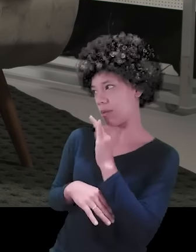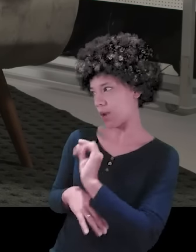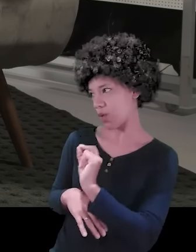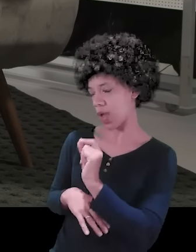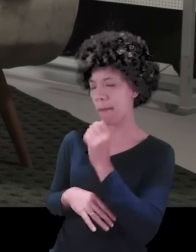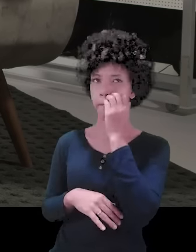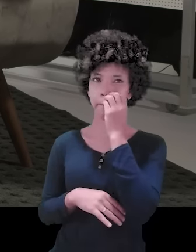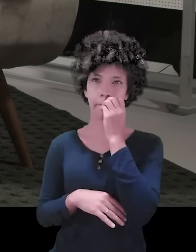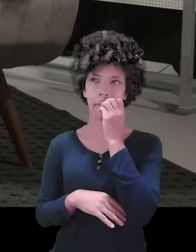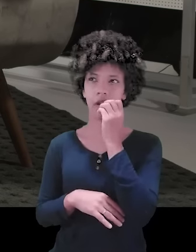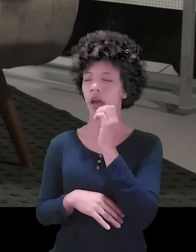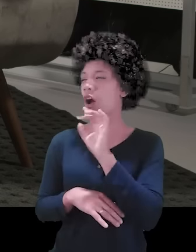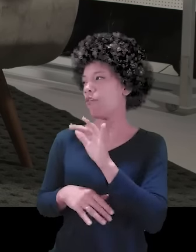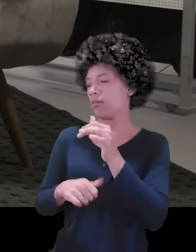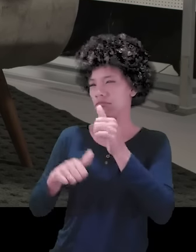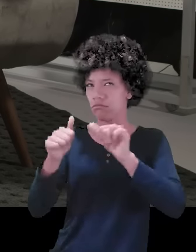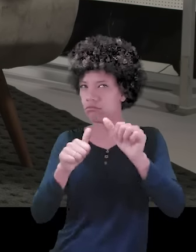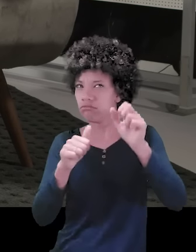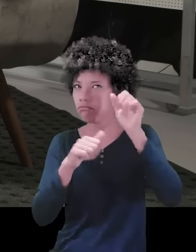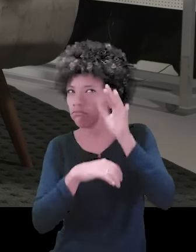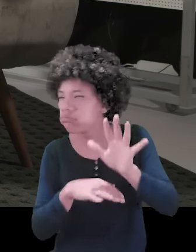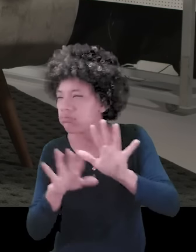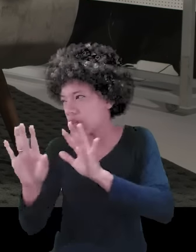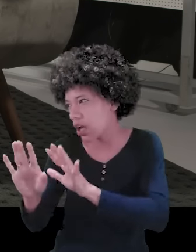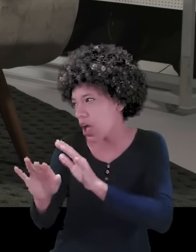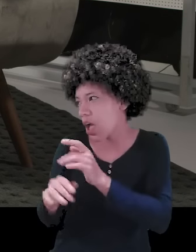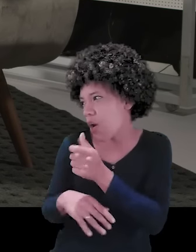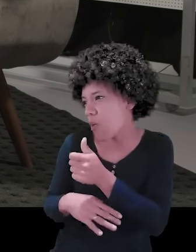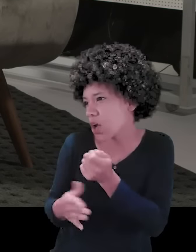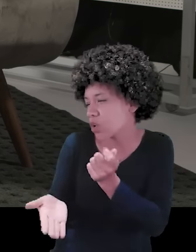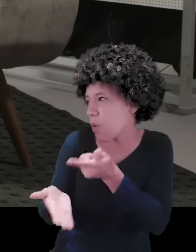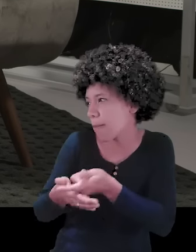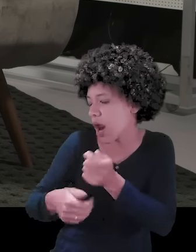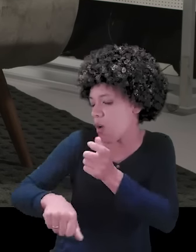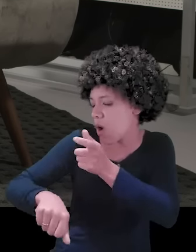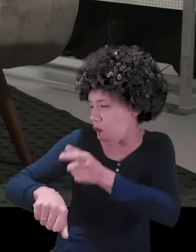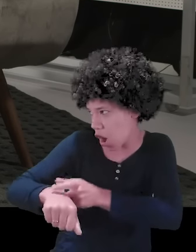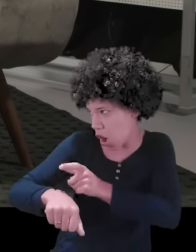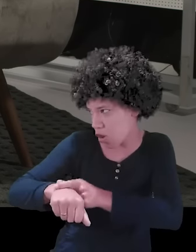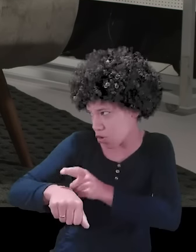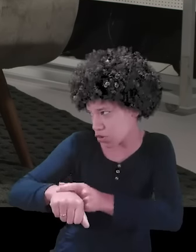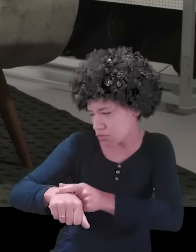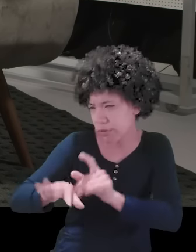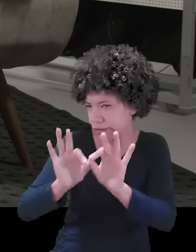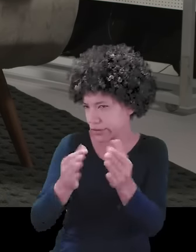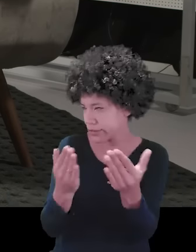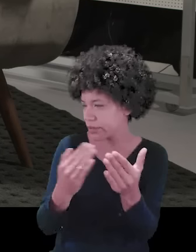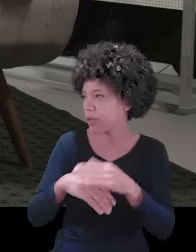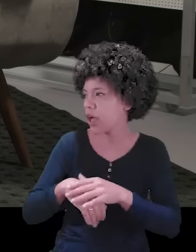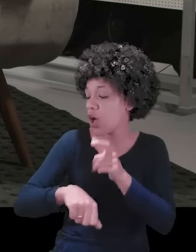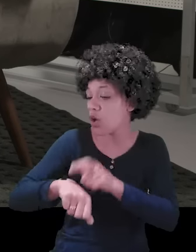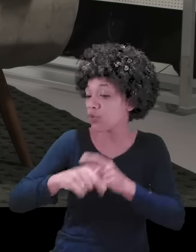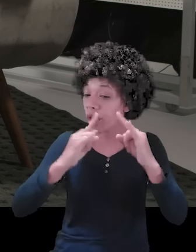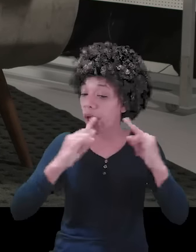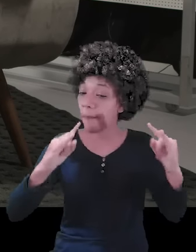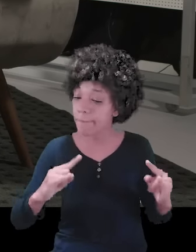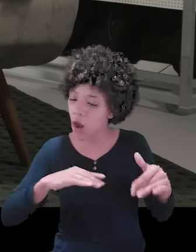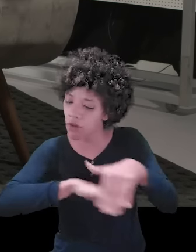assim eu vou fazer uma analogia mais simples é quase como eu comprar um relógio e no camelô